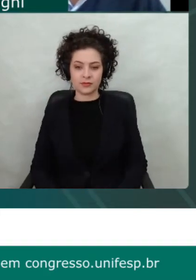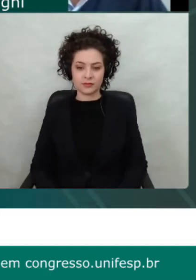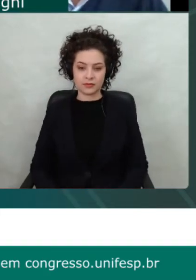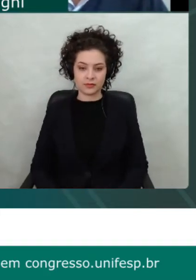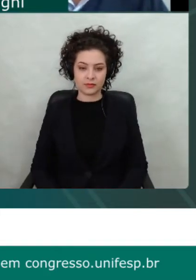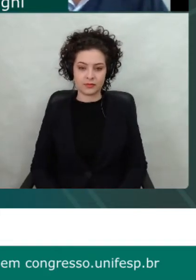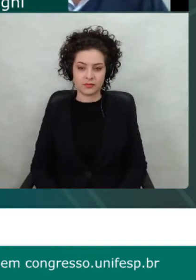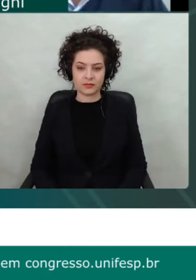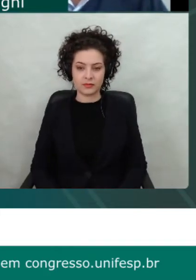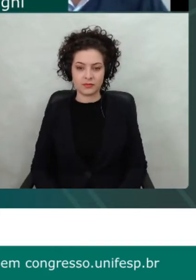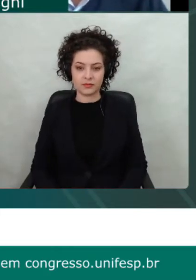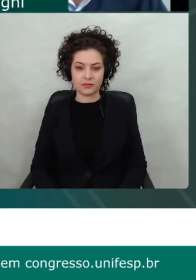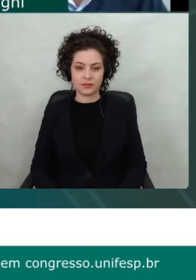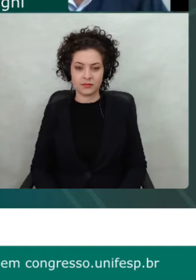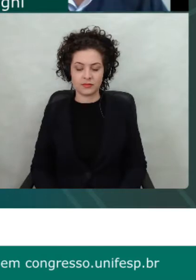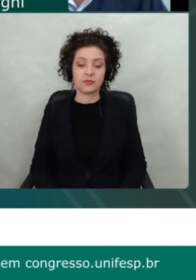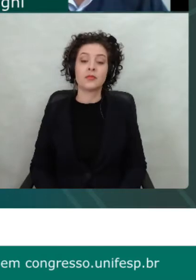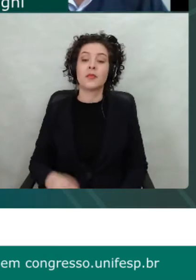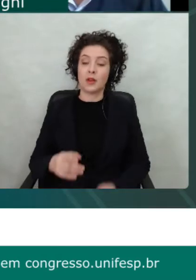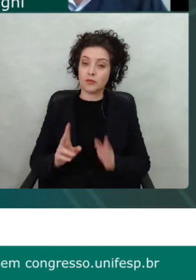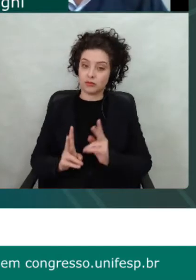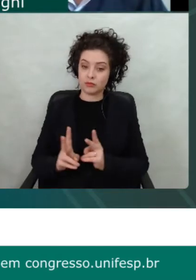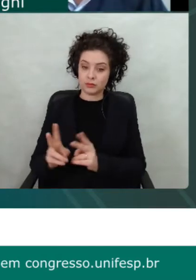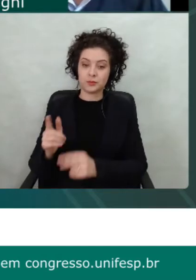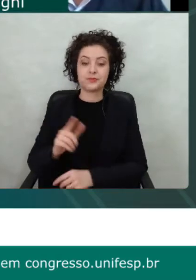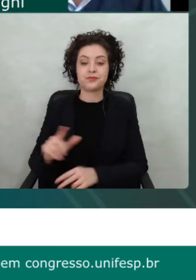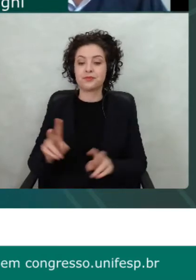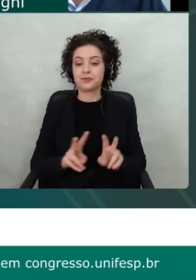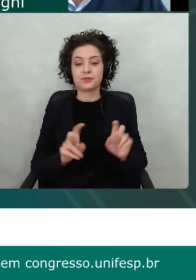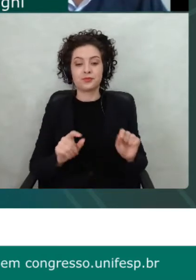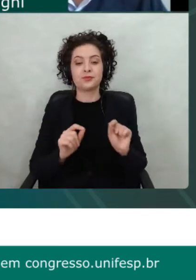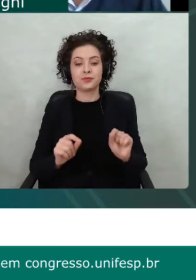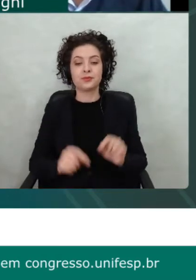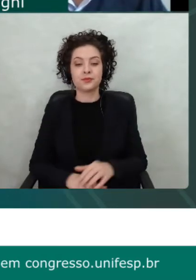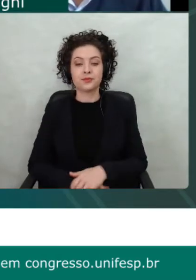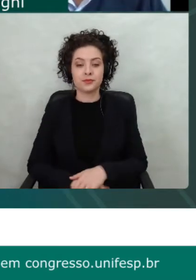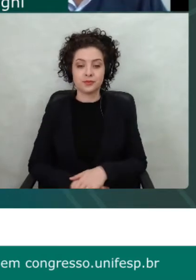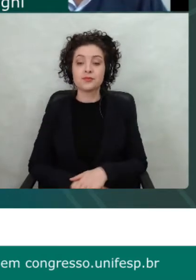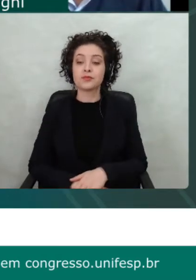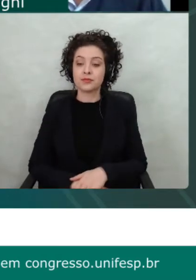Professor, continuando, nós vamos falar de outra opção terapêutica